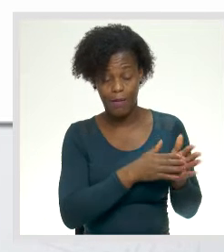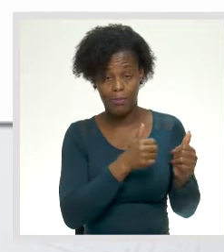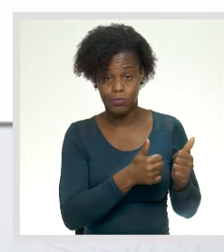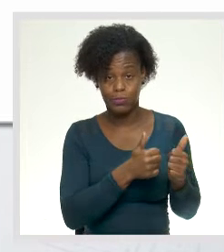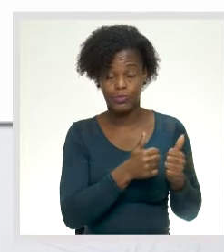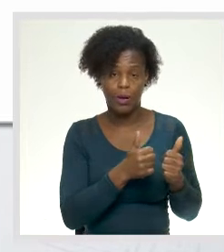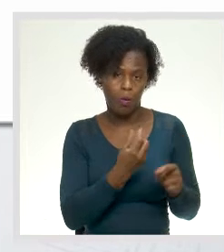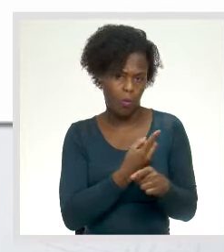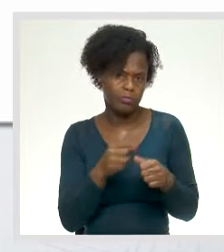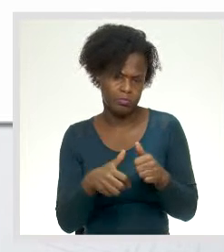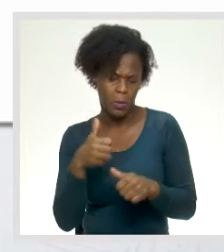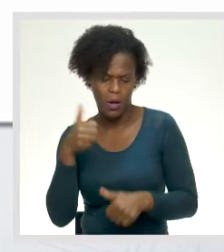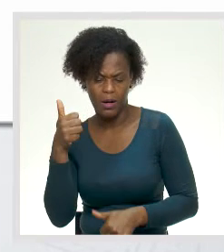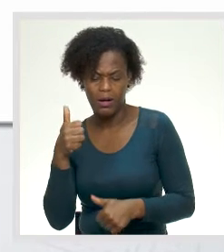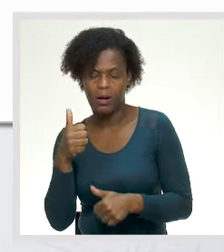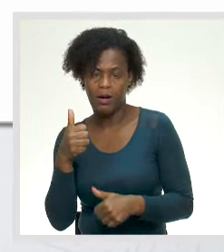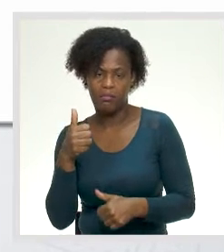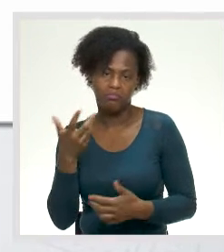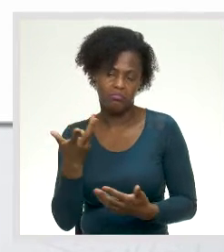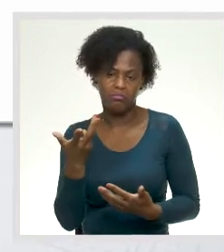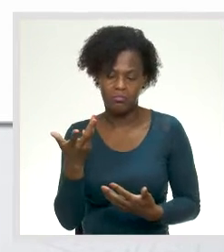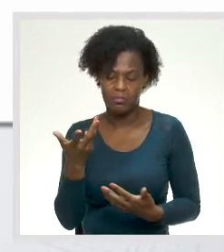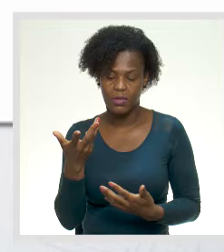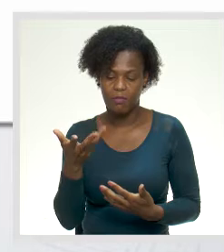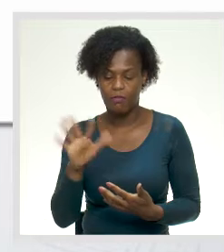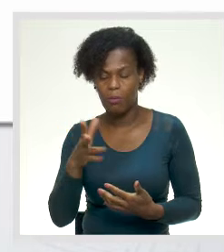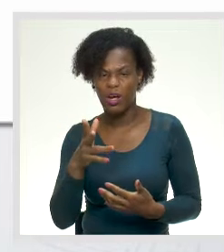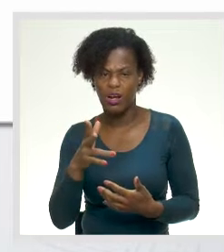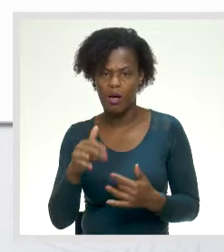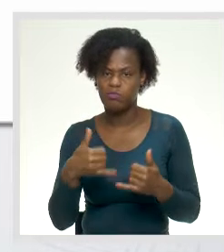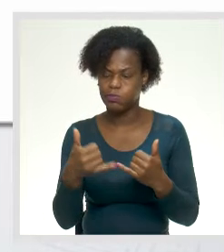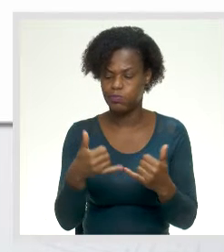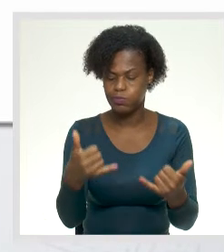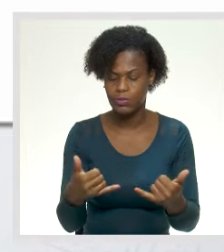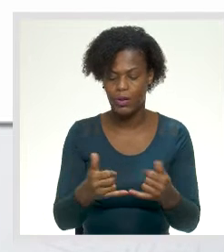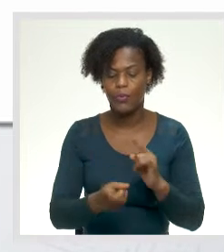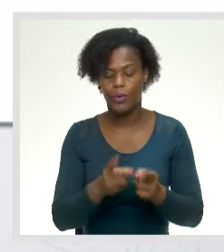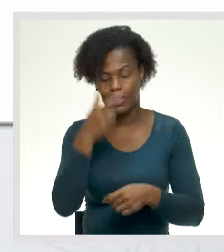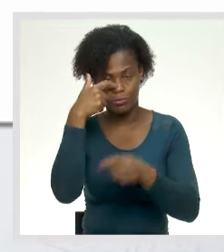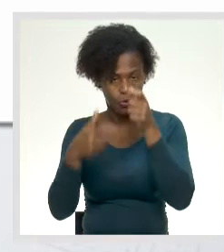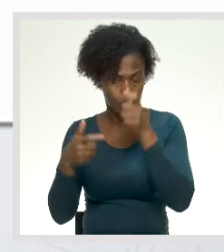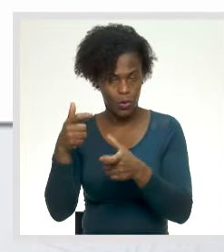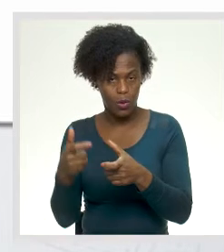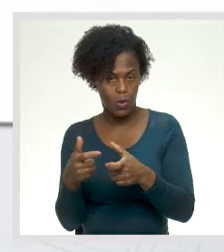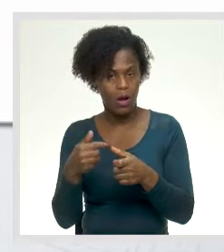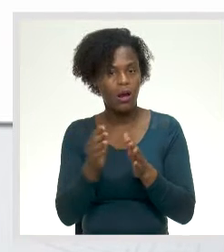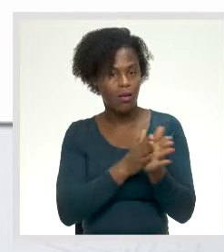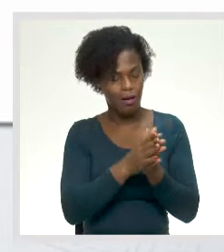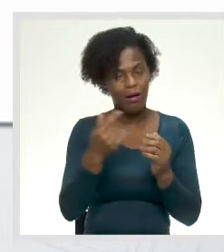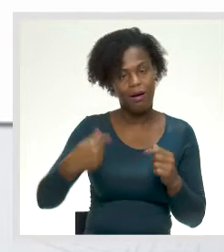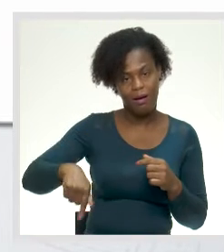ou privilégios, faculdades, prerrogativas de que o ser humano